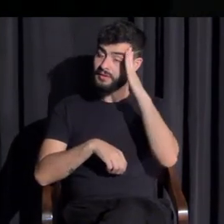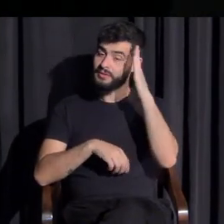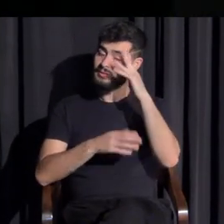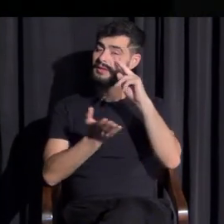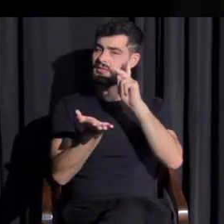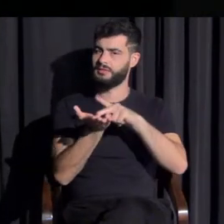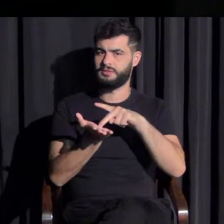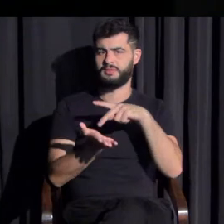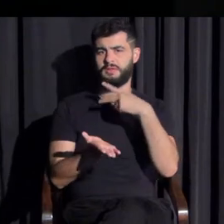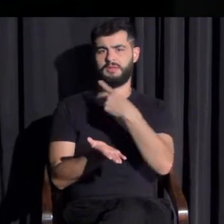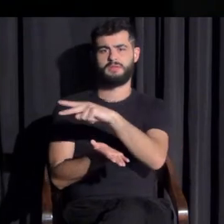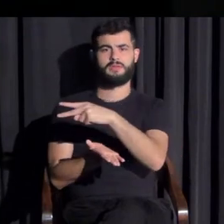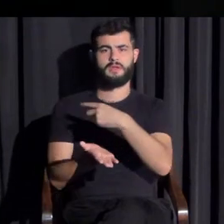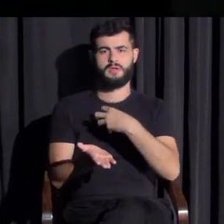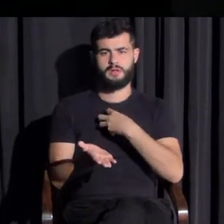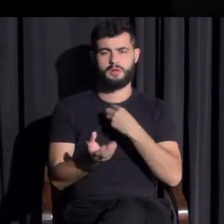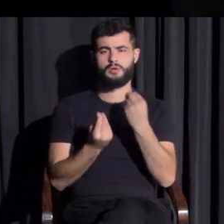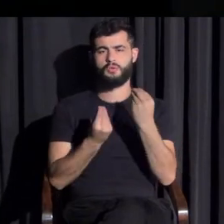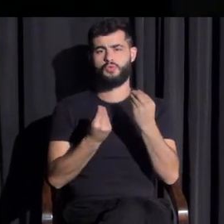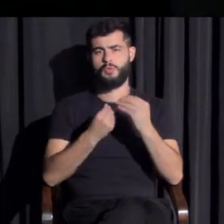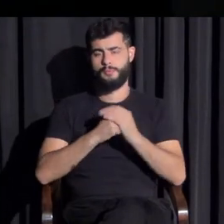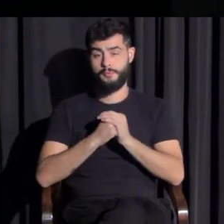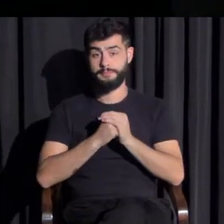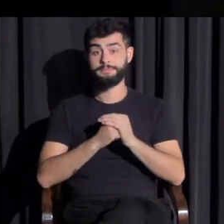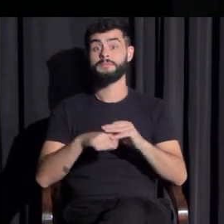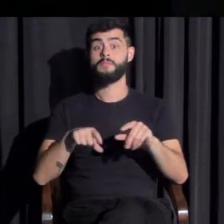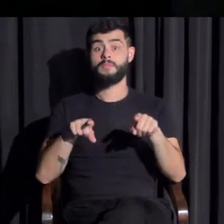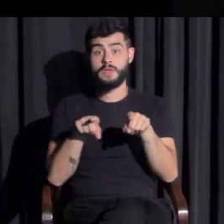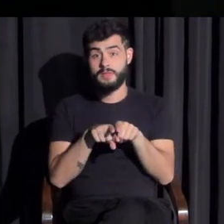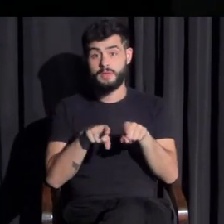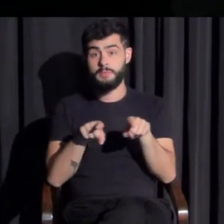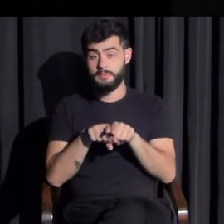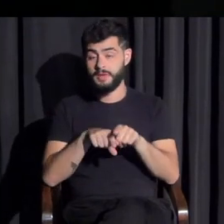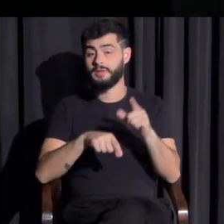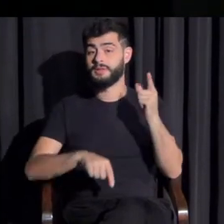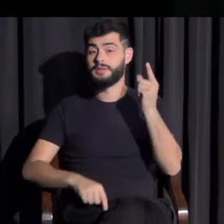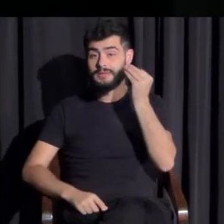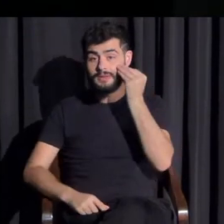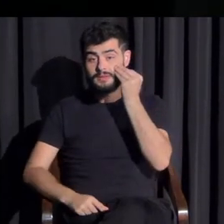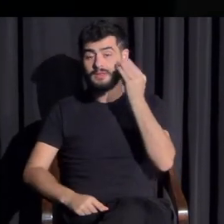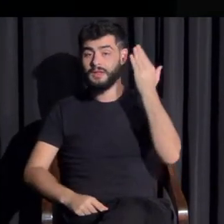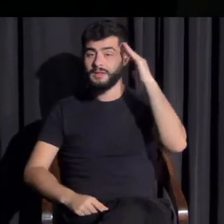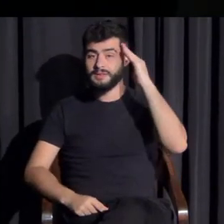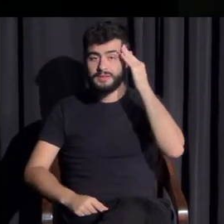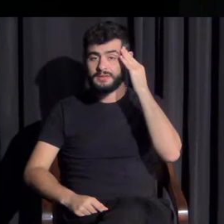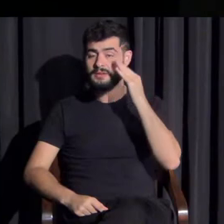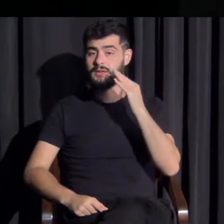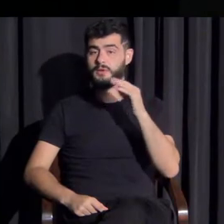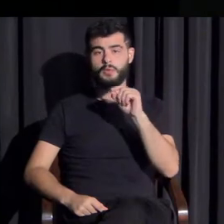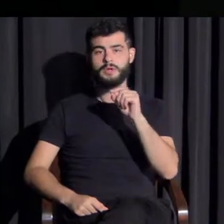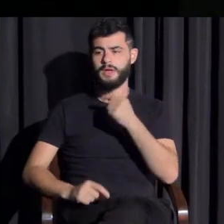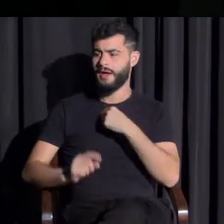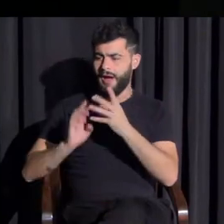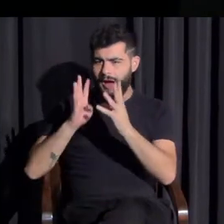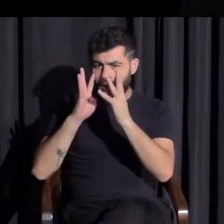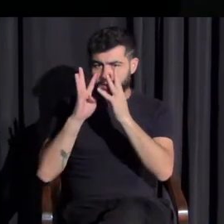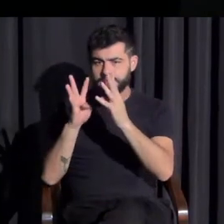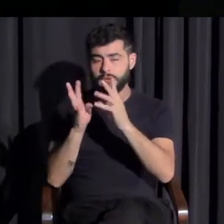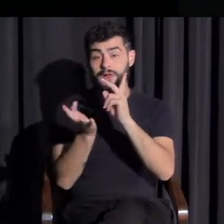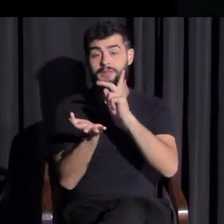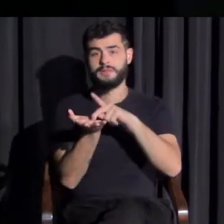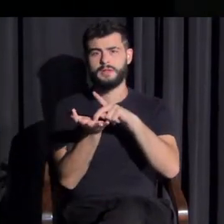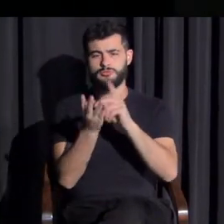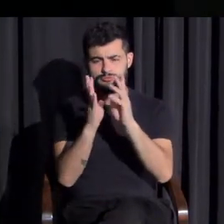Ao mesmo tempo, né, há que, nesse cruzamento, nos colocarmos, né, numa escuta atenta, junto